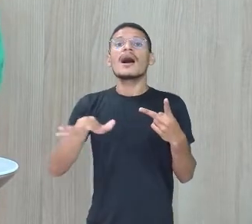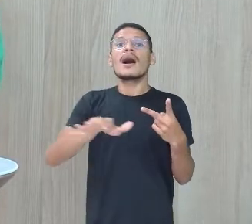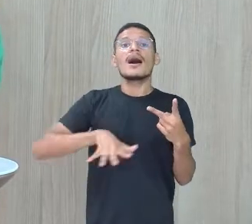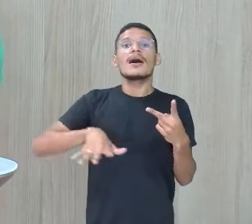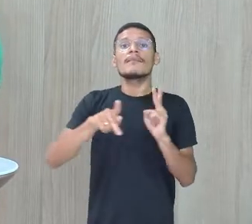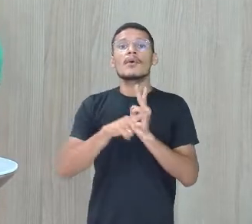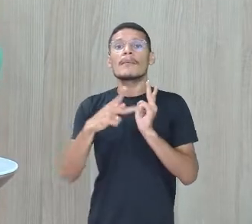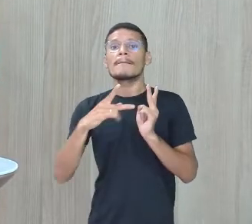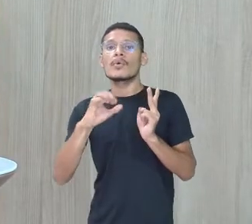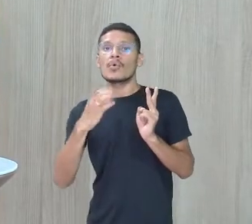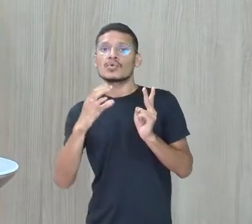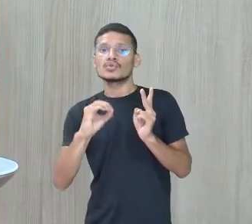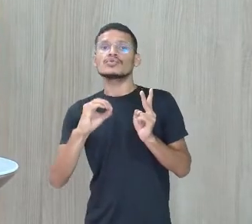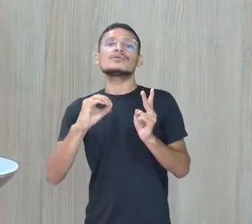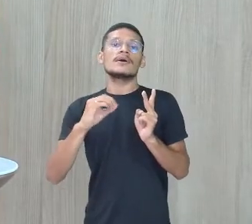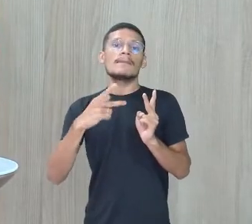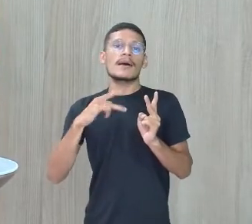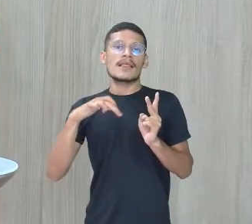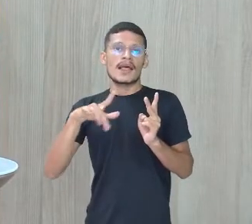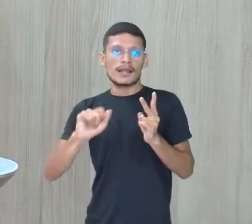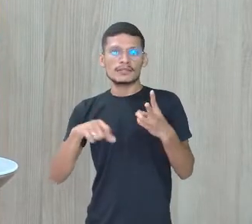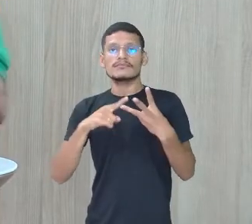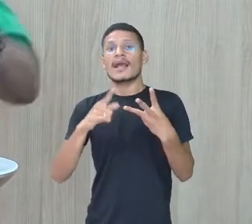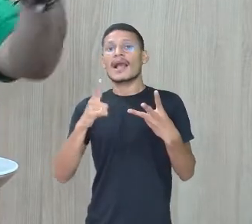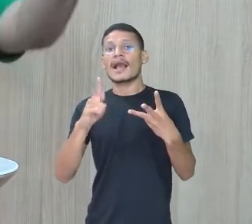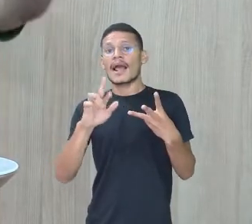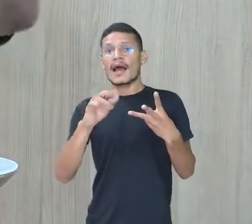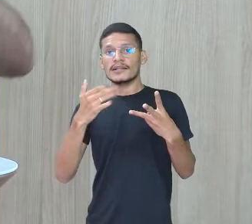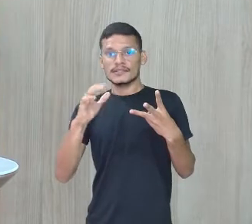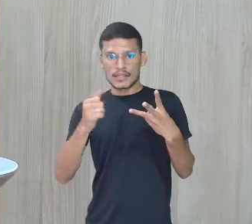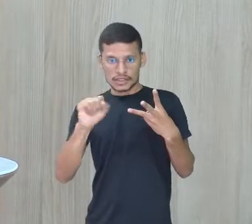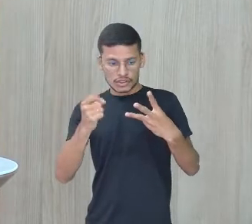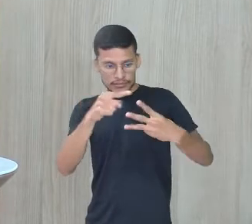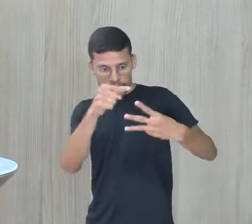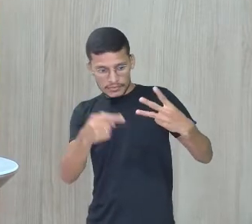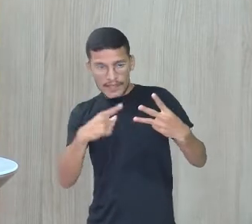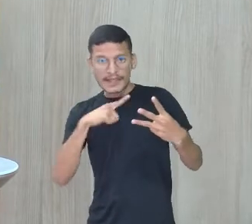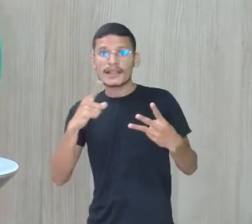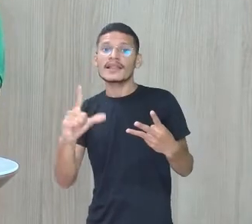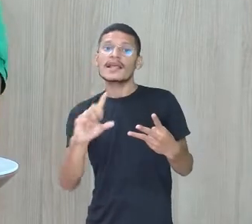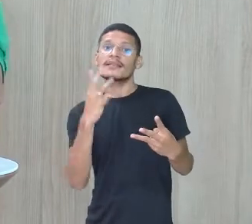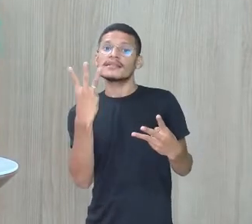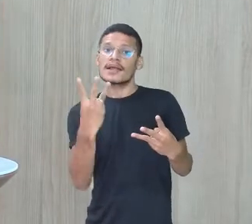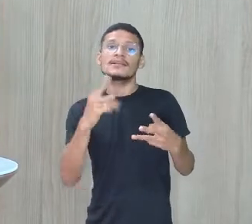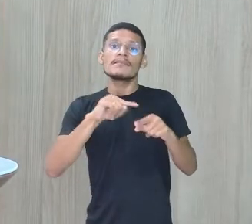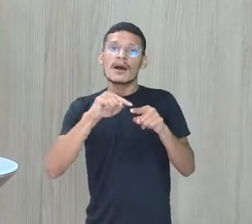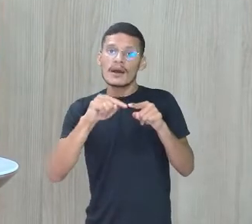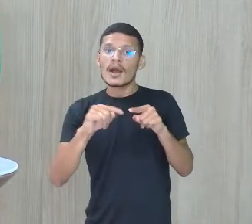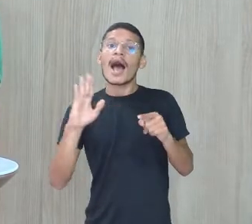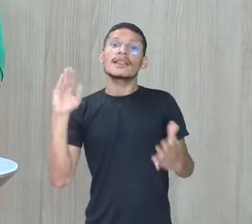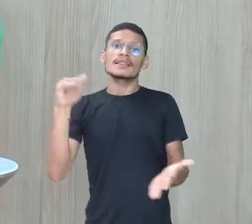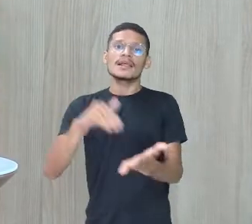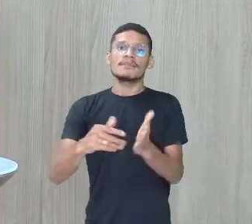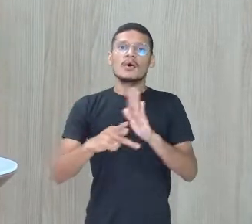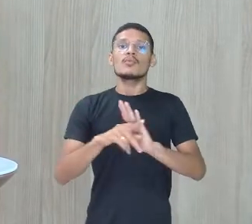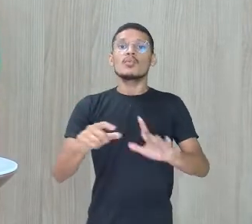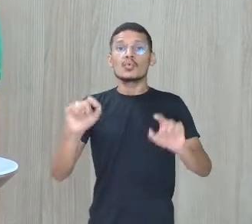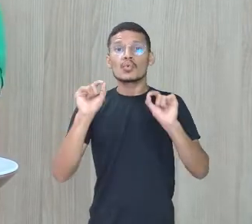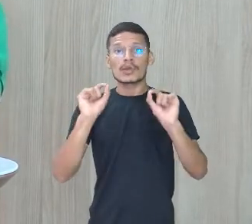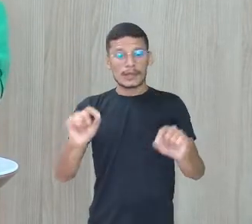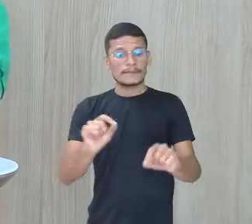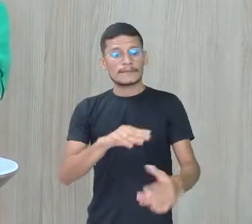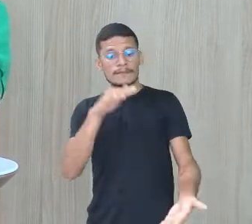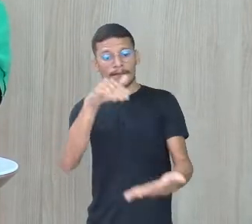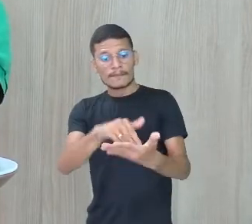de Poço da Panela e o bairro das Graças, né? Então ele sai cortando até chegar lá